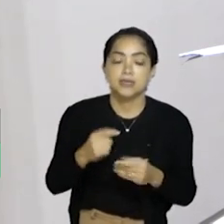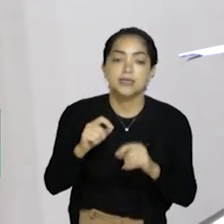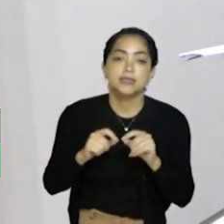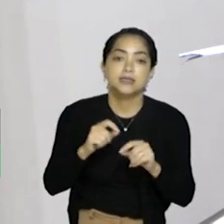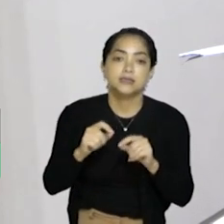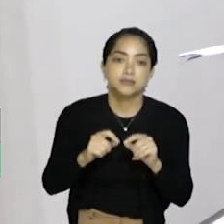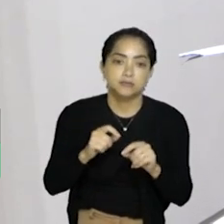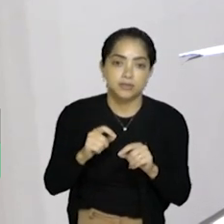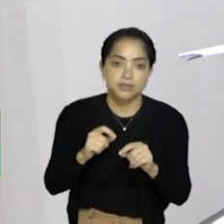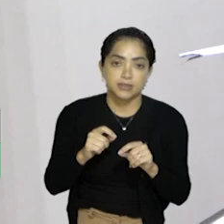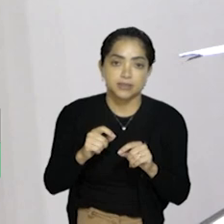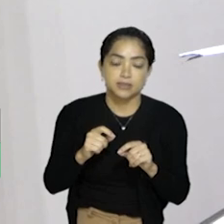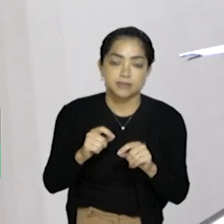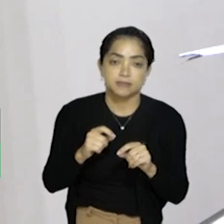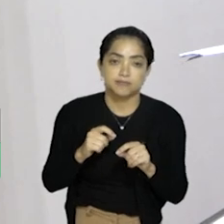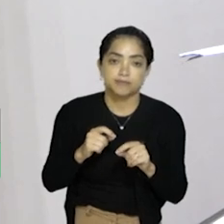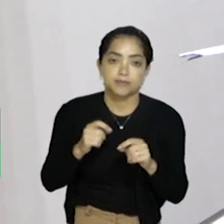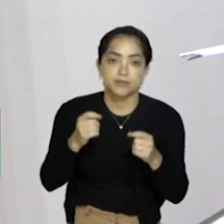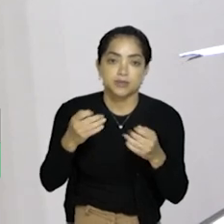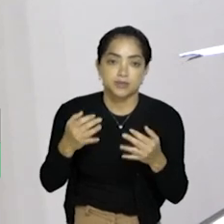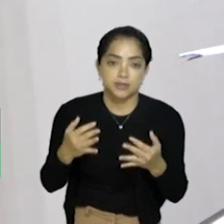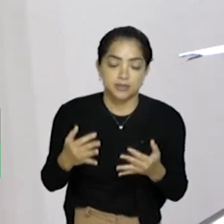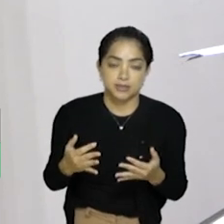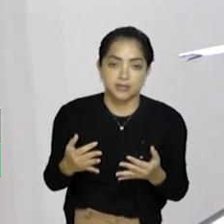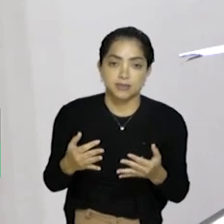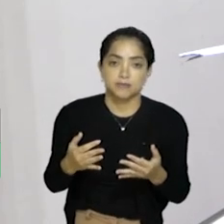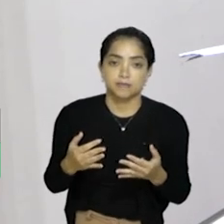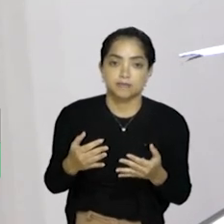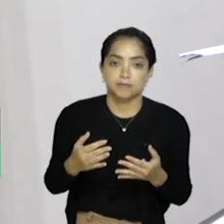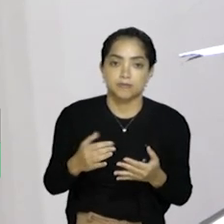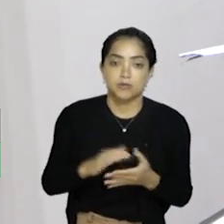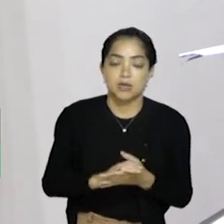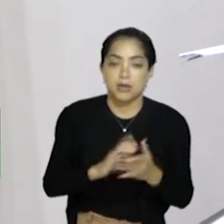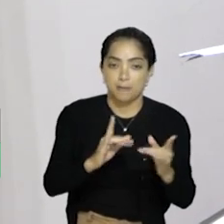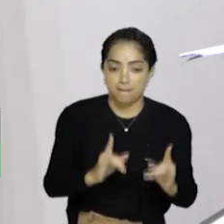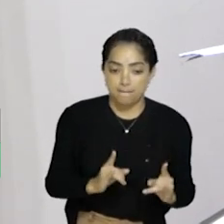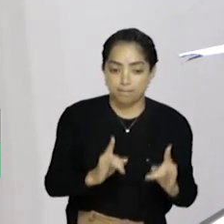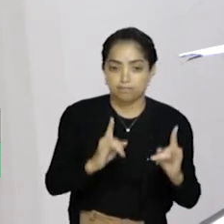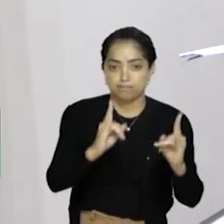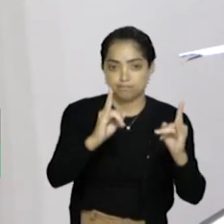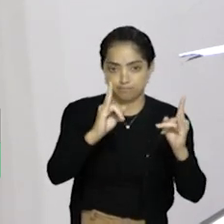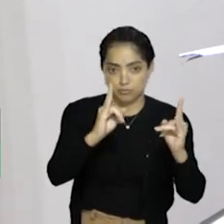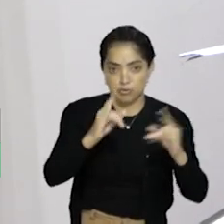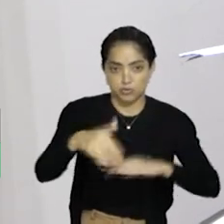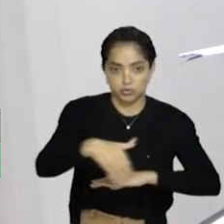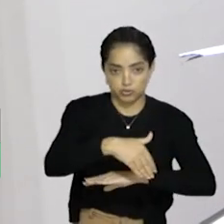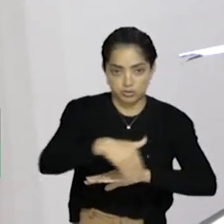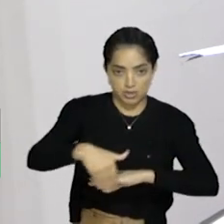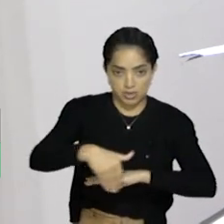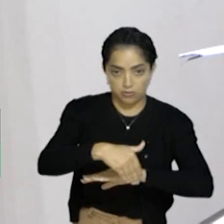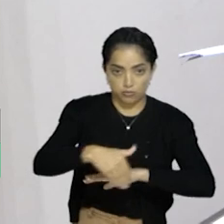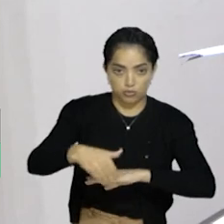concerne aquele prédio na Rua Nove de Março em Joinville